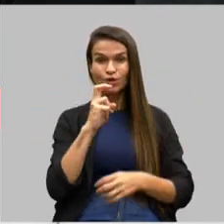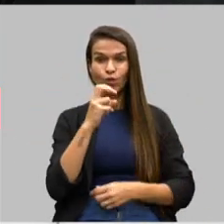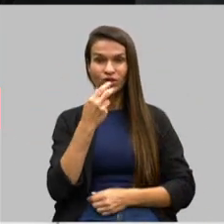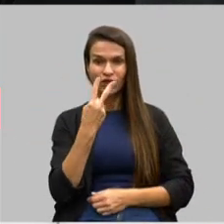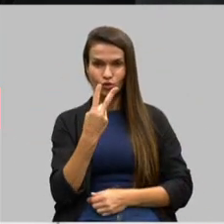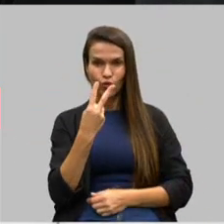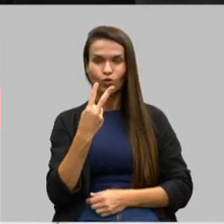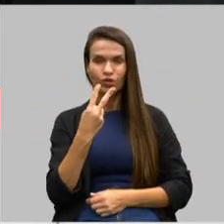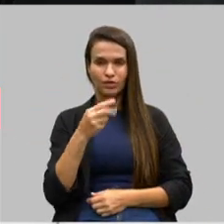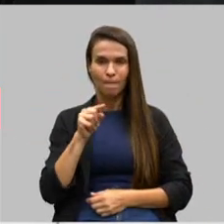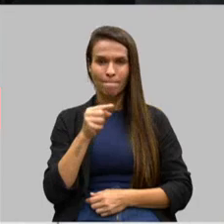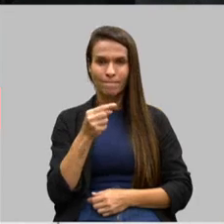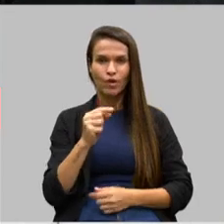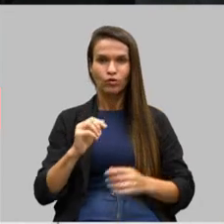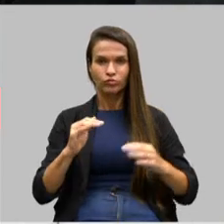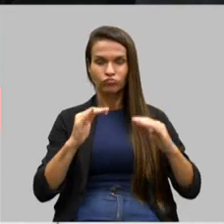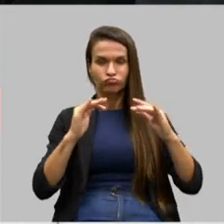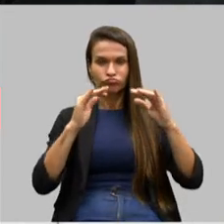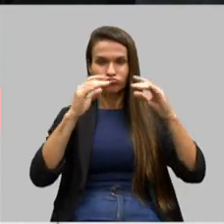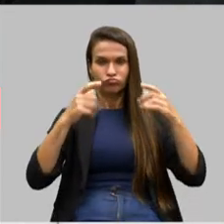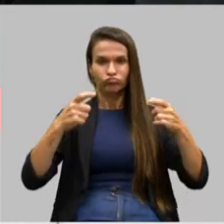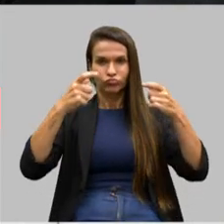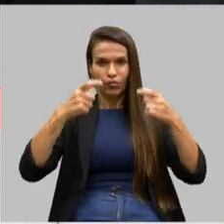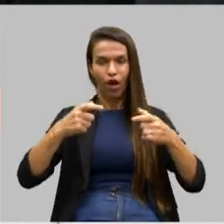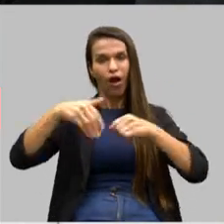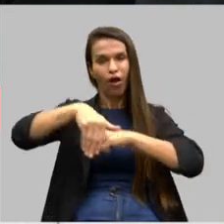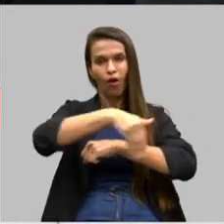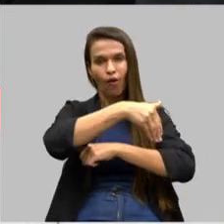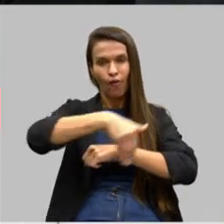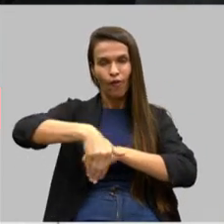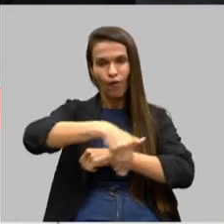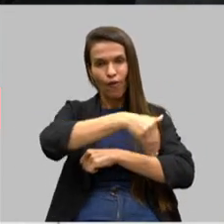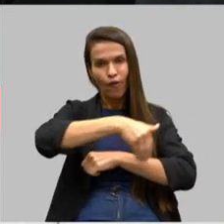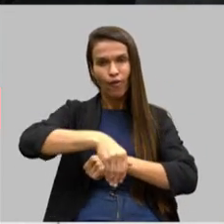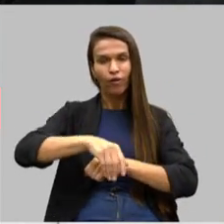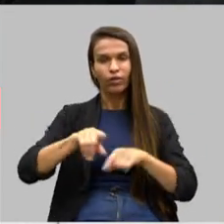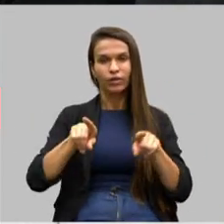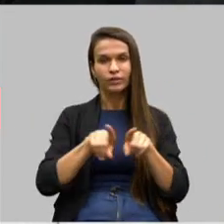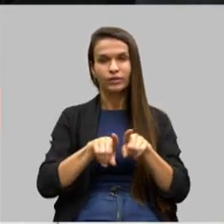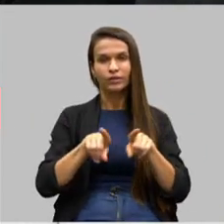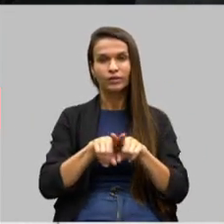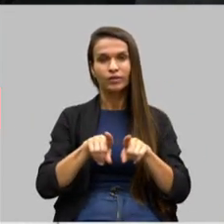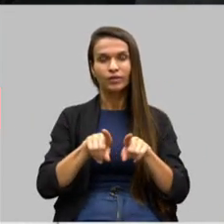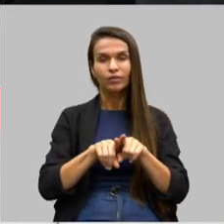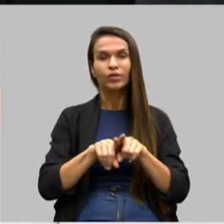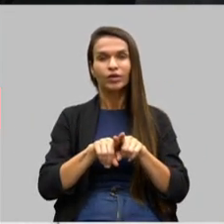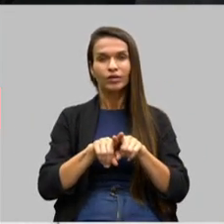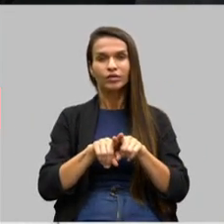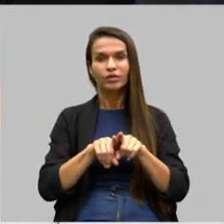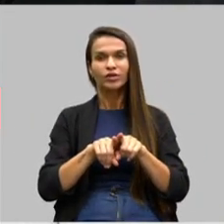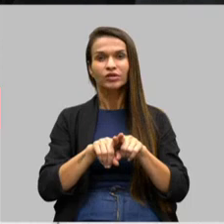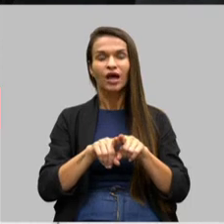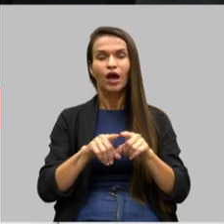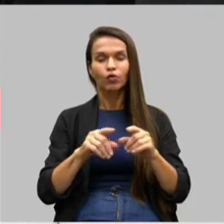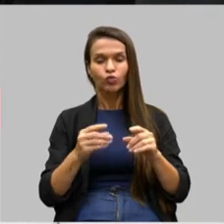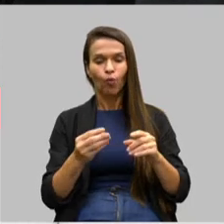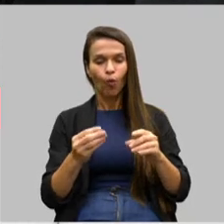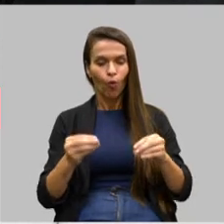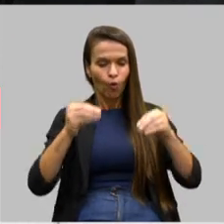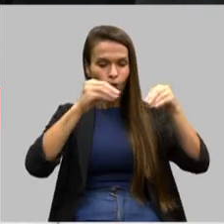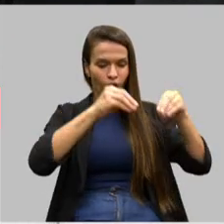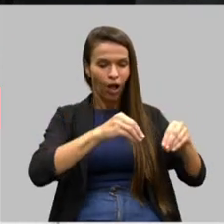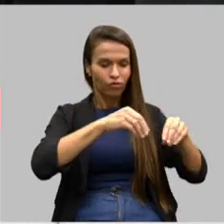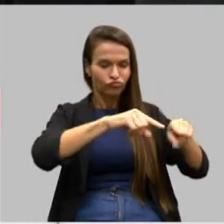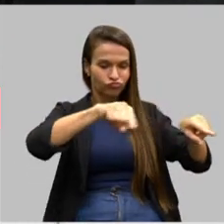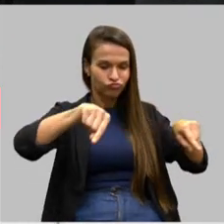uma cisterna calçadão ou uma cisterna enxurrada, que é colocado nos quintais das famílias.